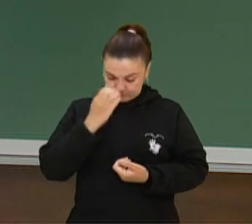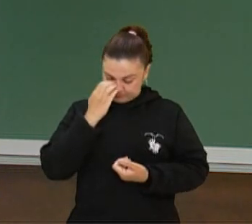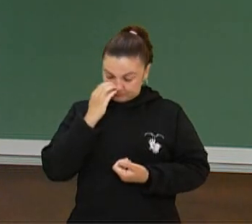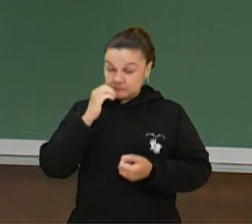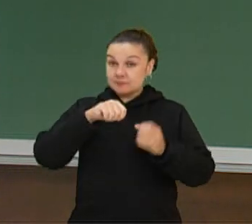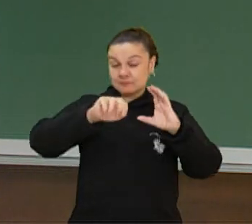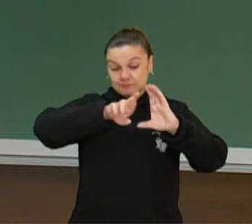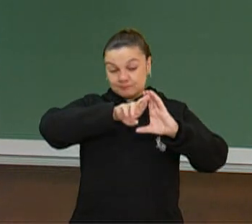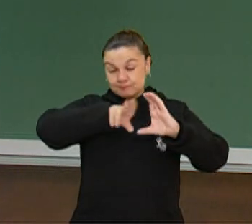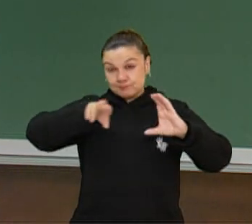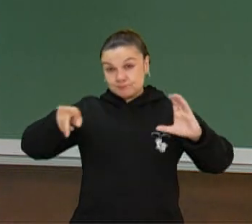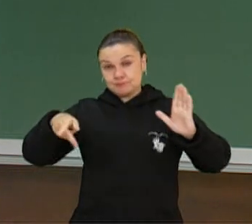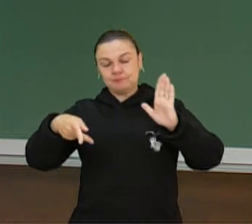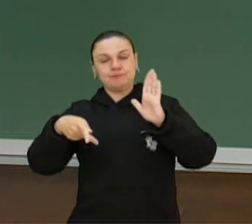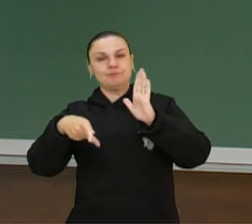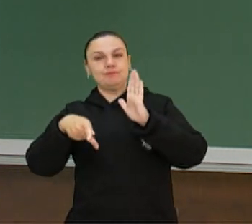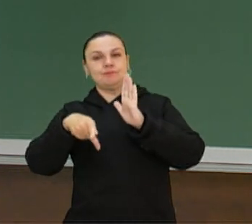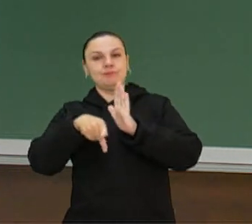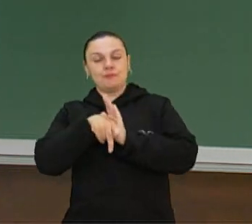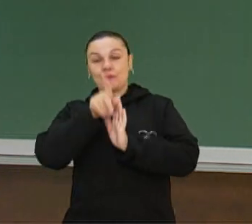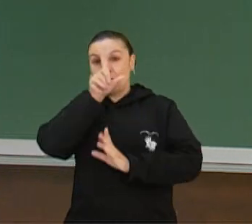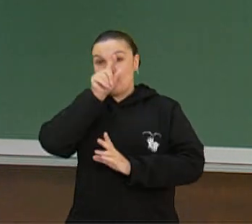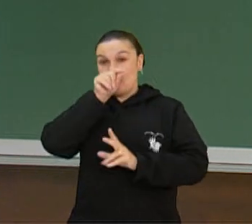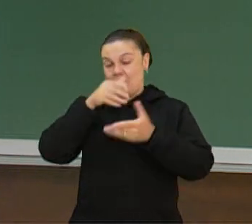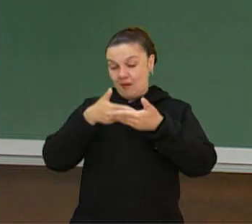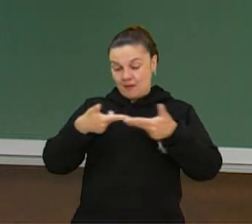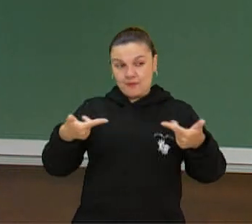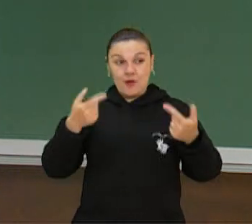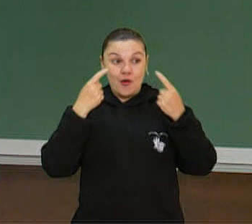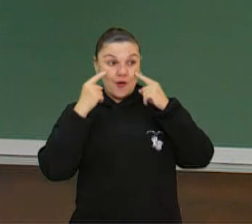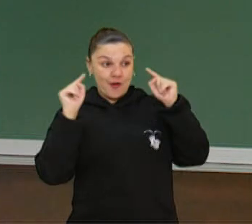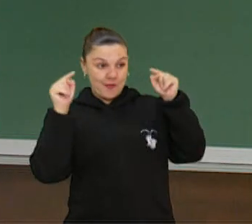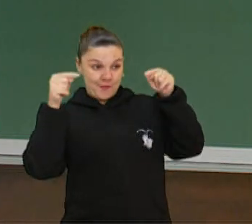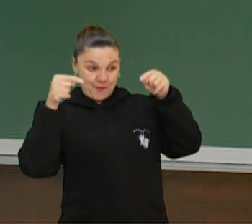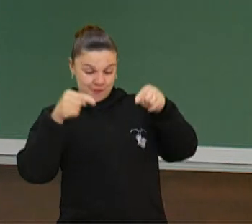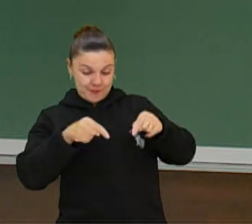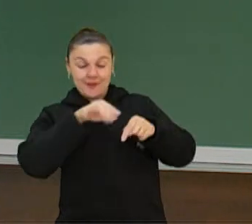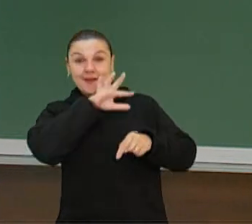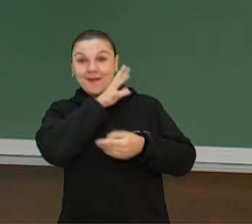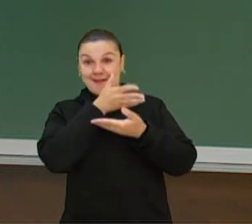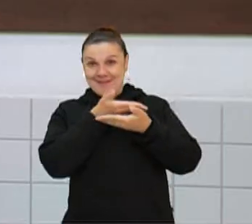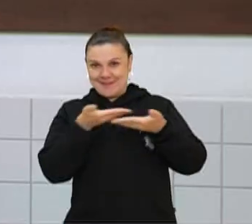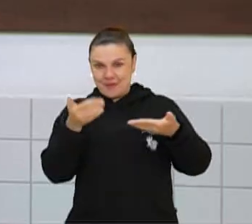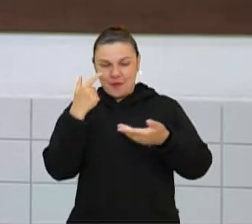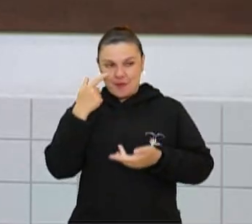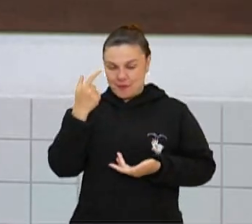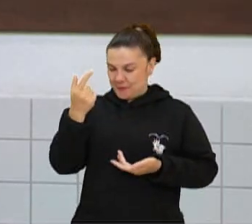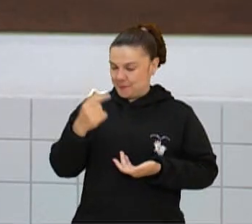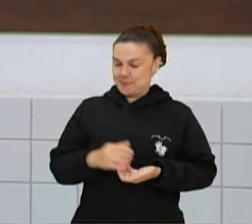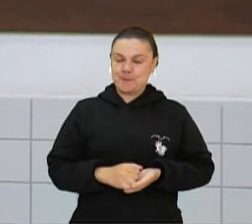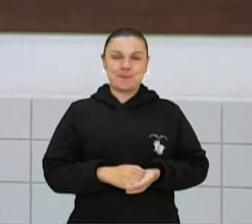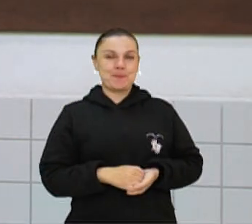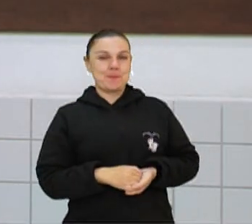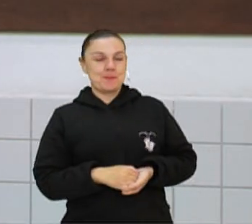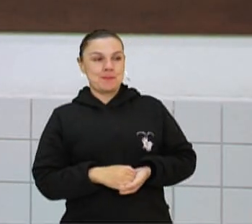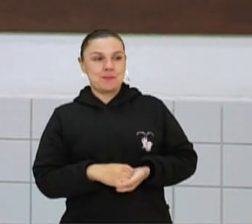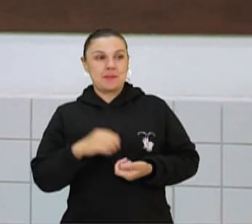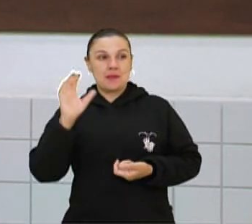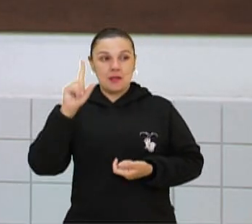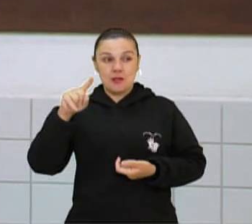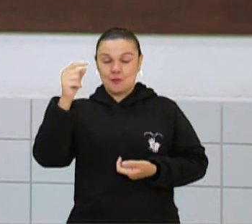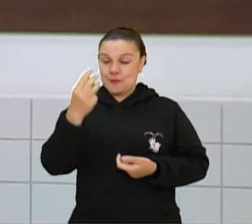a diversidade das aves. Para a gente trabalhar essa diversidade, a gente vai voltar aqui com os nossos animaizinhos. Vamos lá? Então, aqui eu trouxe